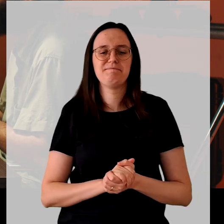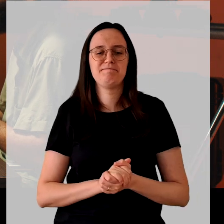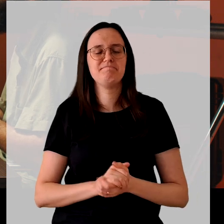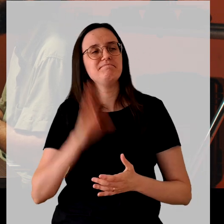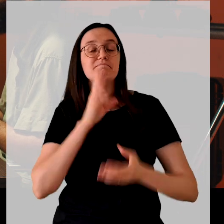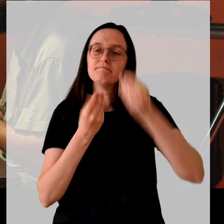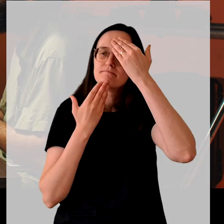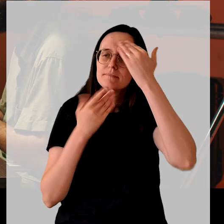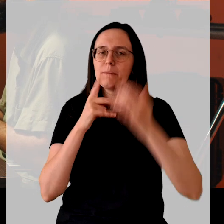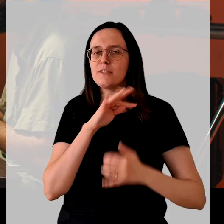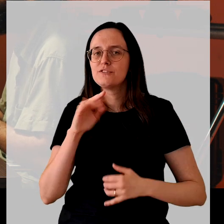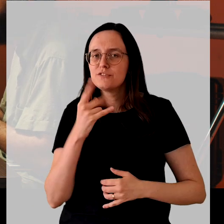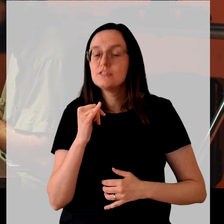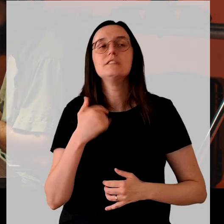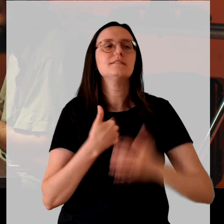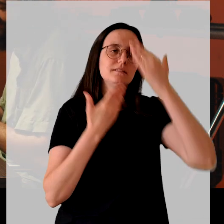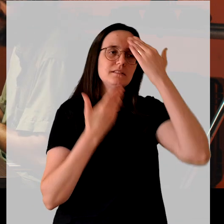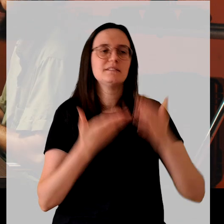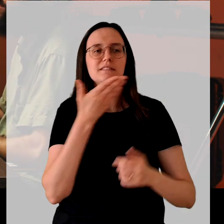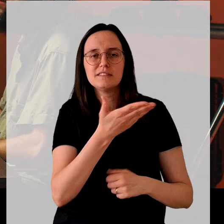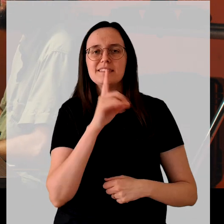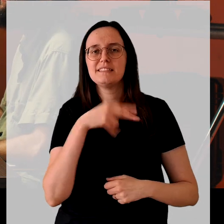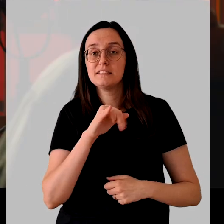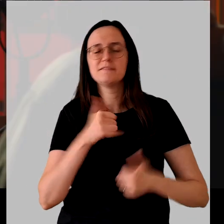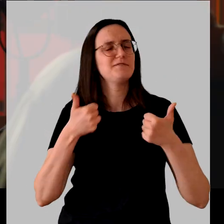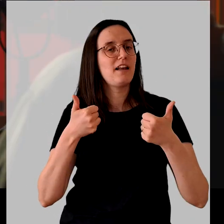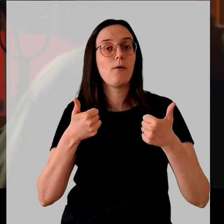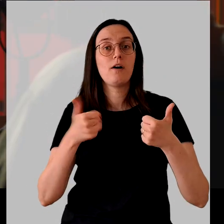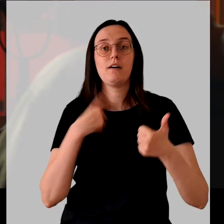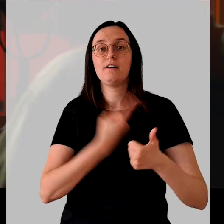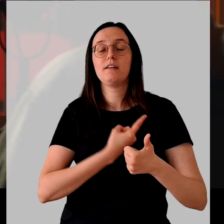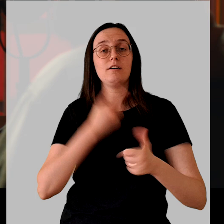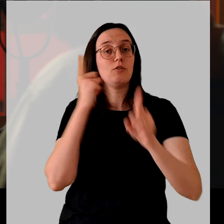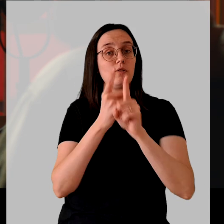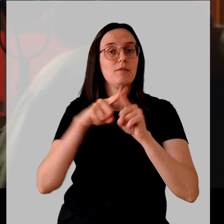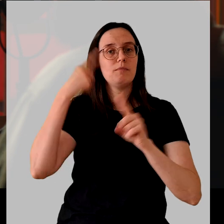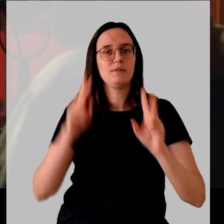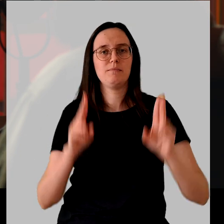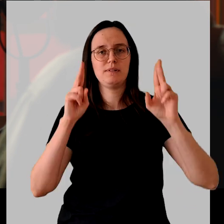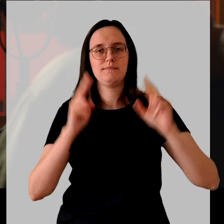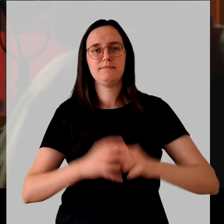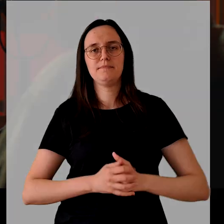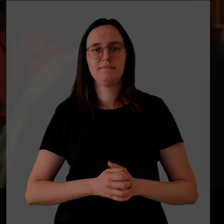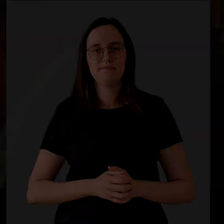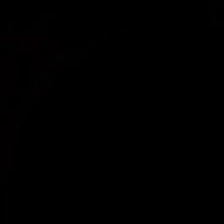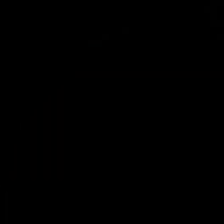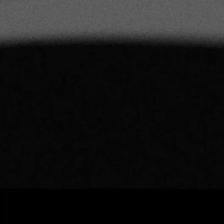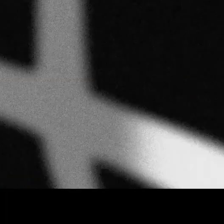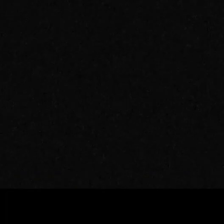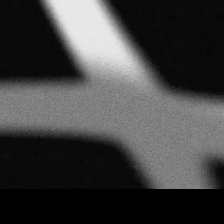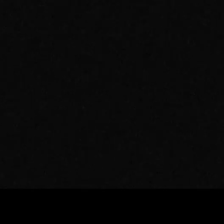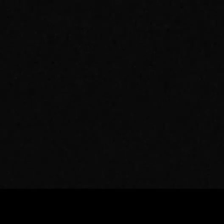né? Mas legal, obrigado, Pete. Pô, que agradeço, Dani. Valeu mesmo. E a gente se vê no próximo episódio.